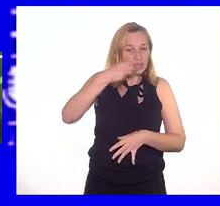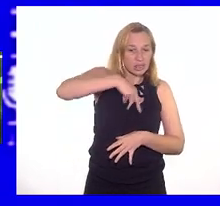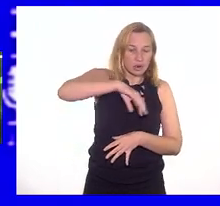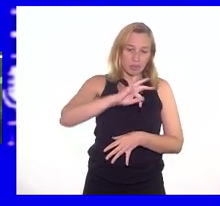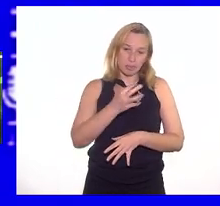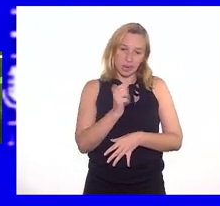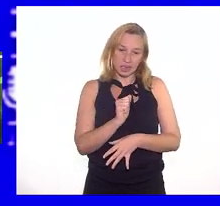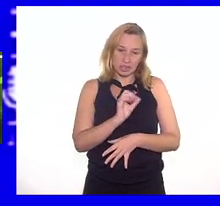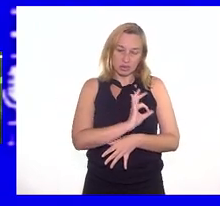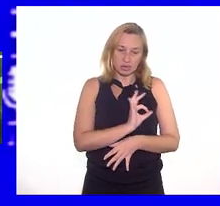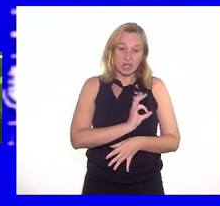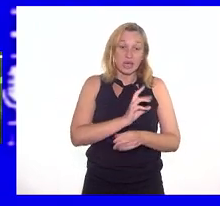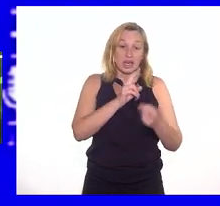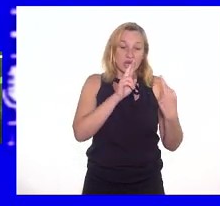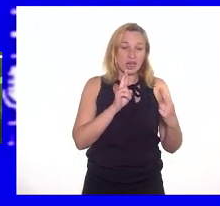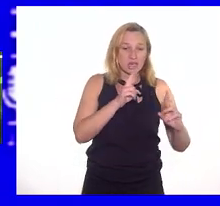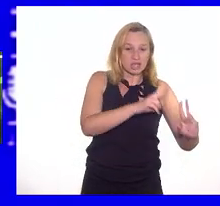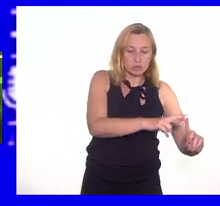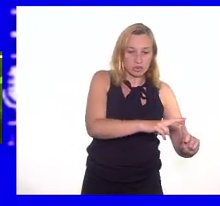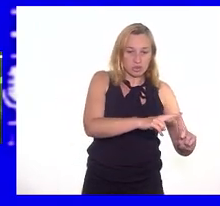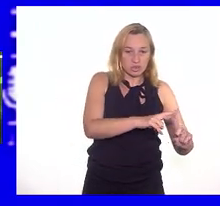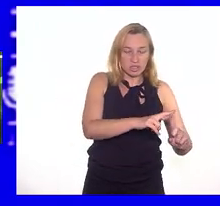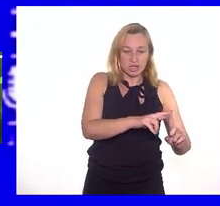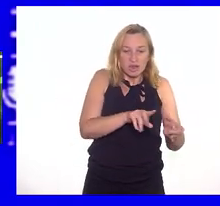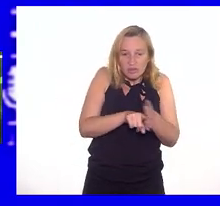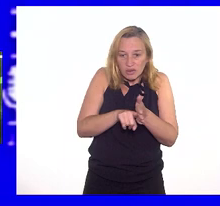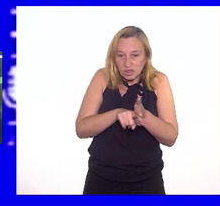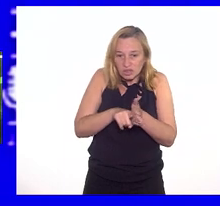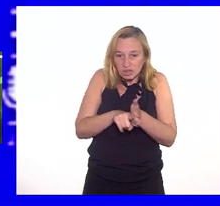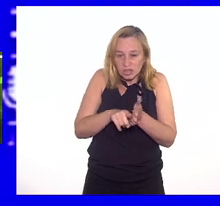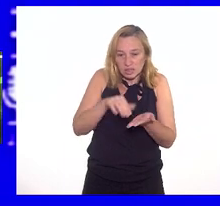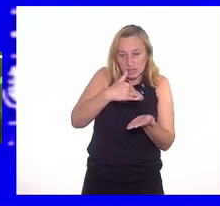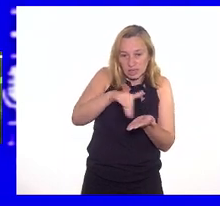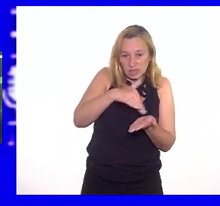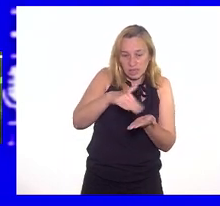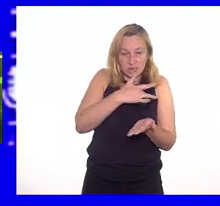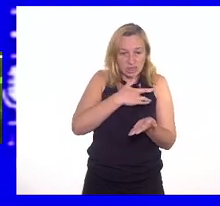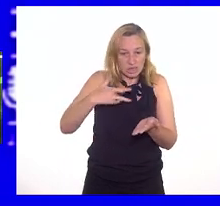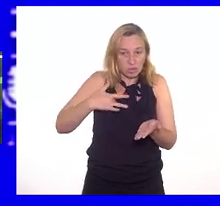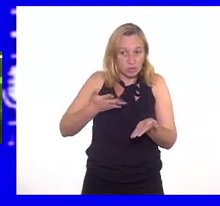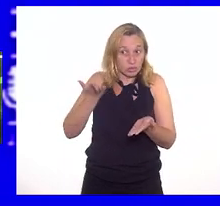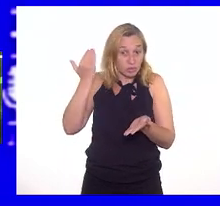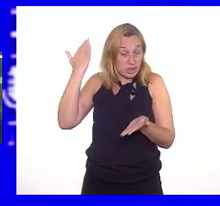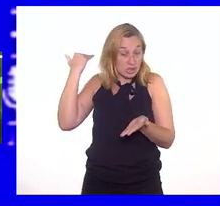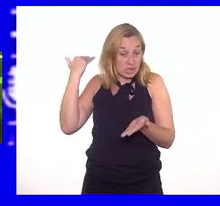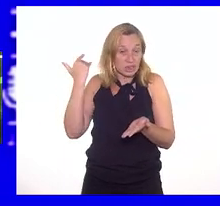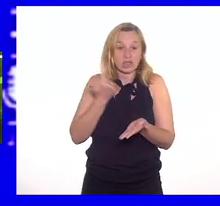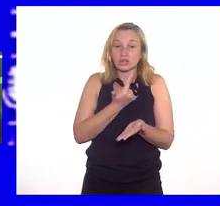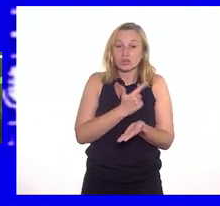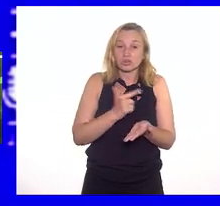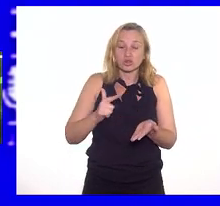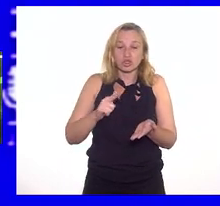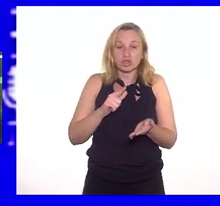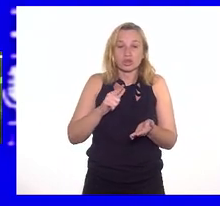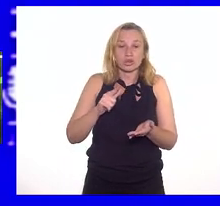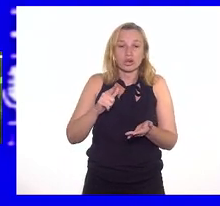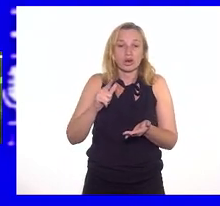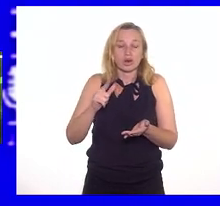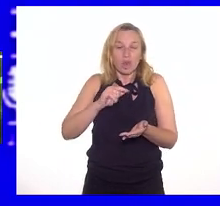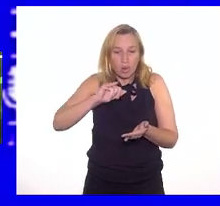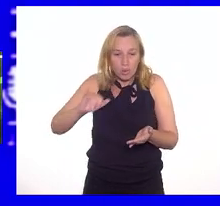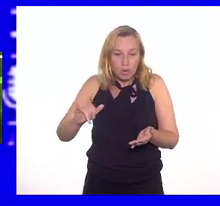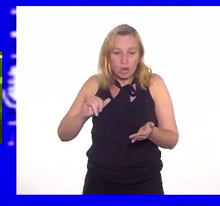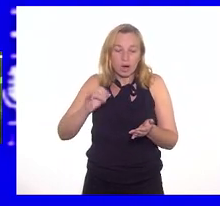principais responsáveis pela fiscalização da Secretaria de Saúde na época. Eu ainda não tinha tido a oportunidade